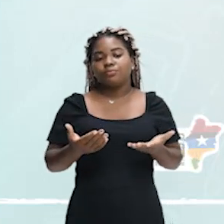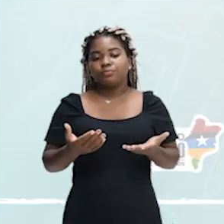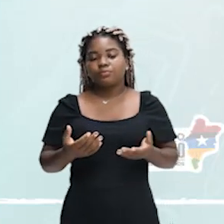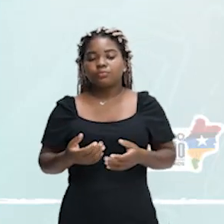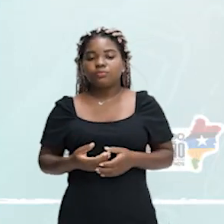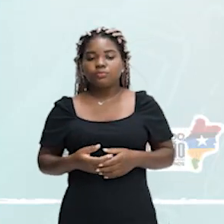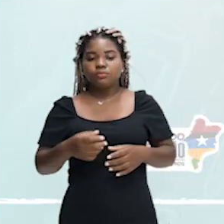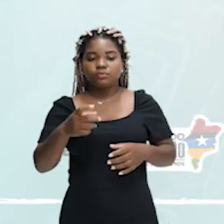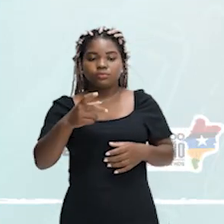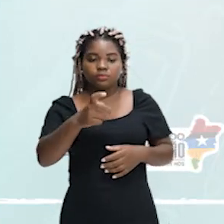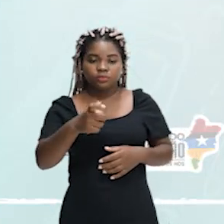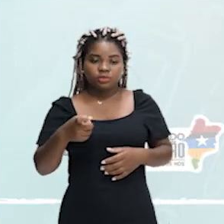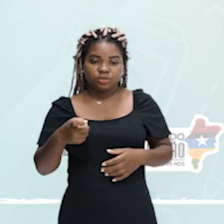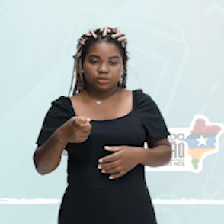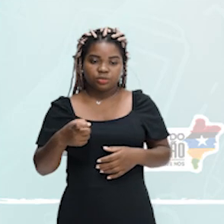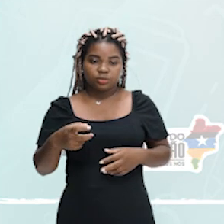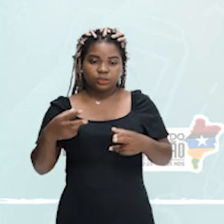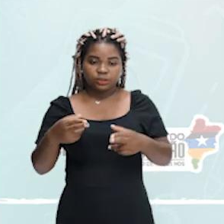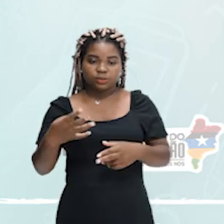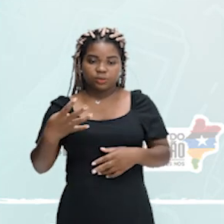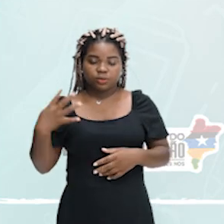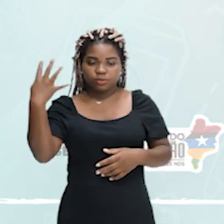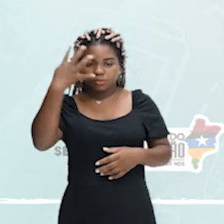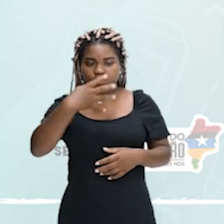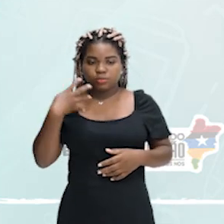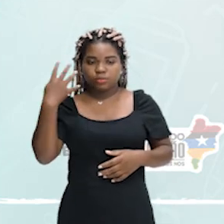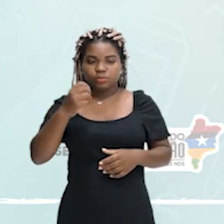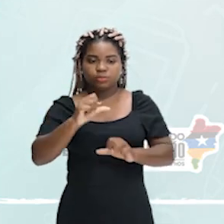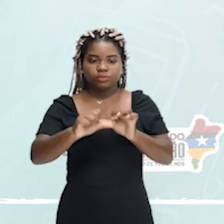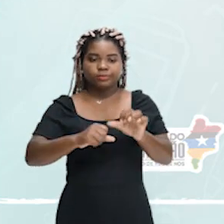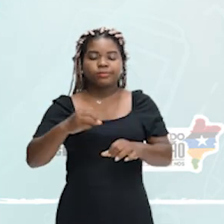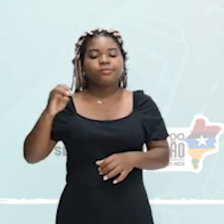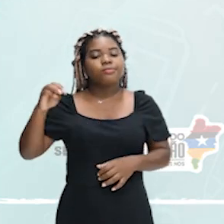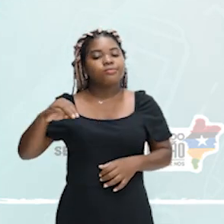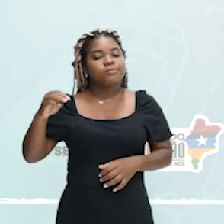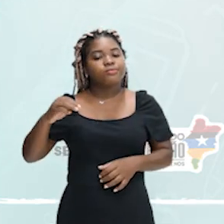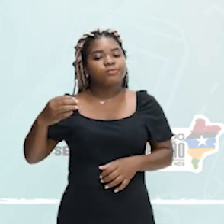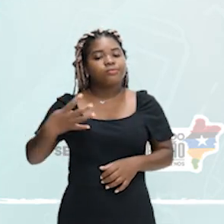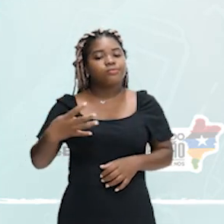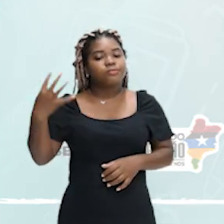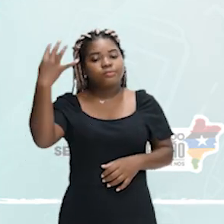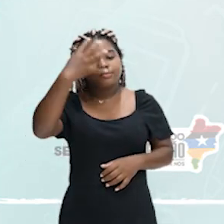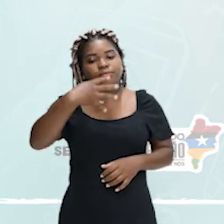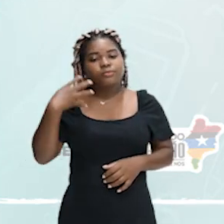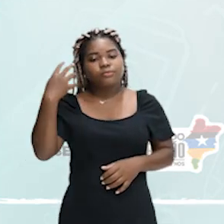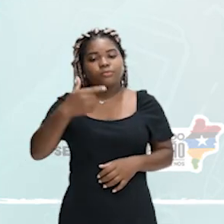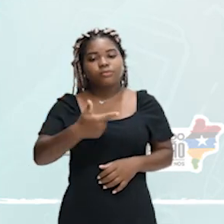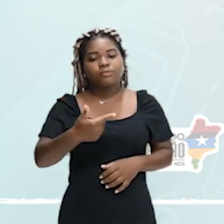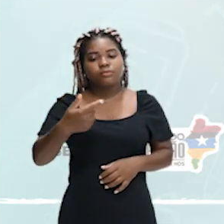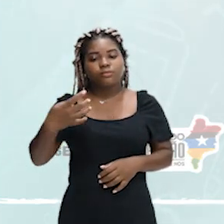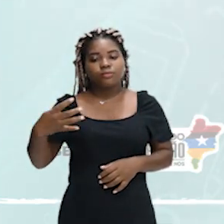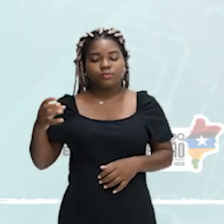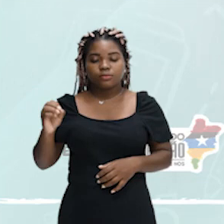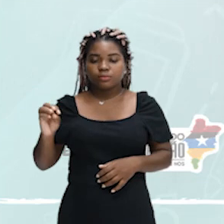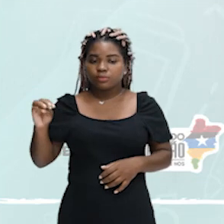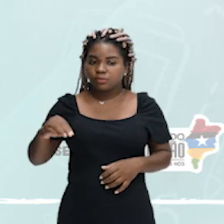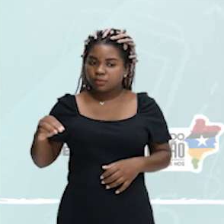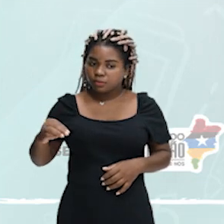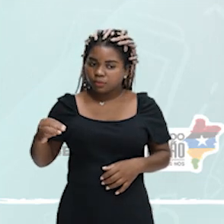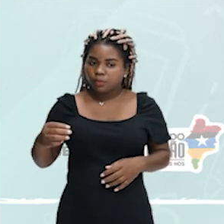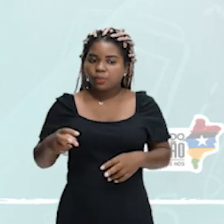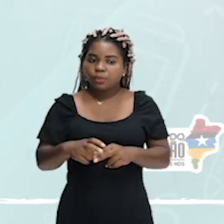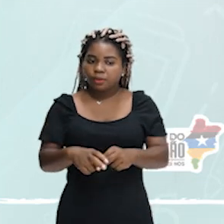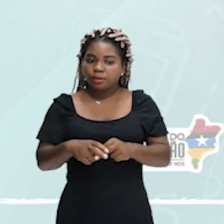esse x igual a 4 horas, eu tenho que transformar em minutos. 4 horas correspondem a 240 minutos. E